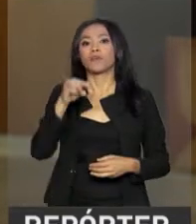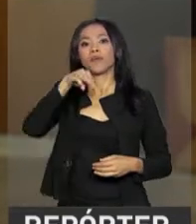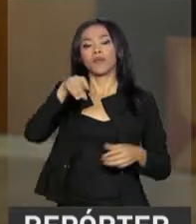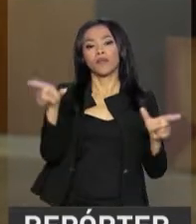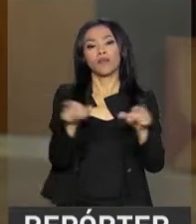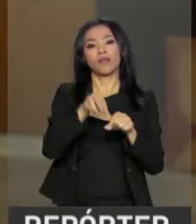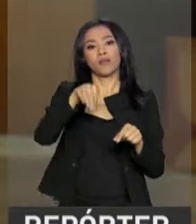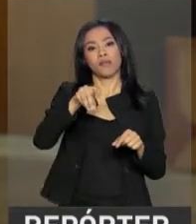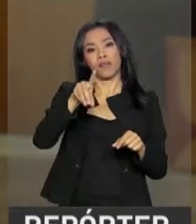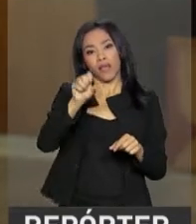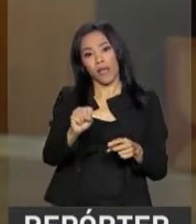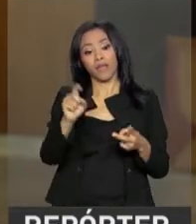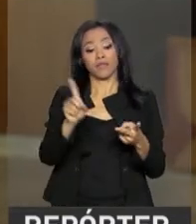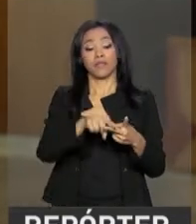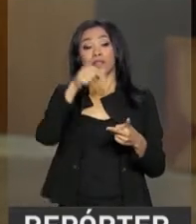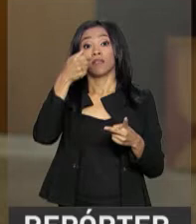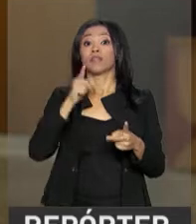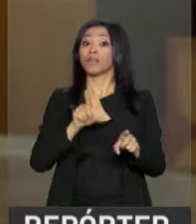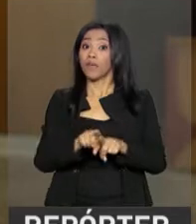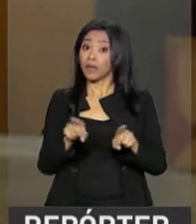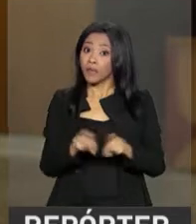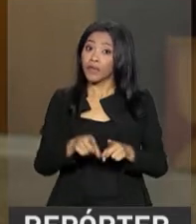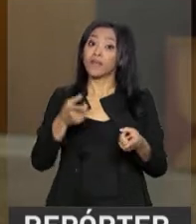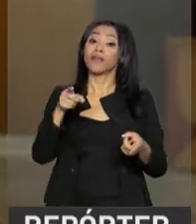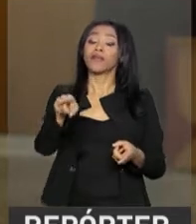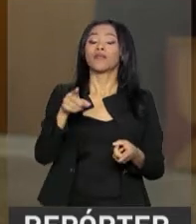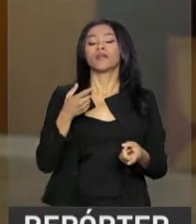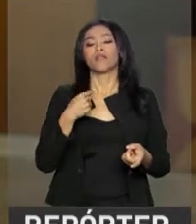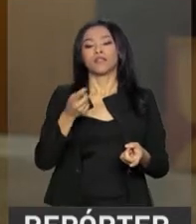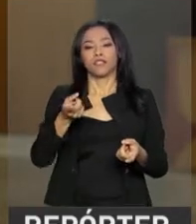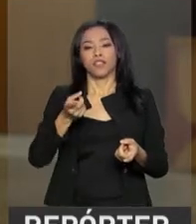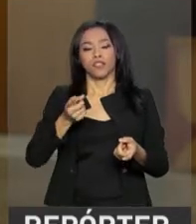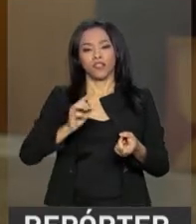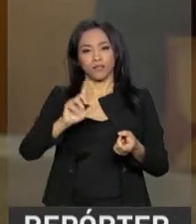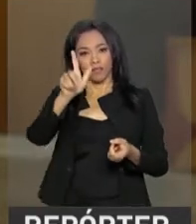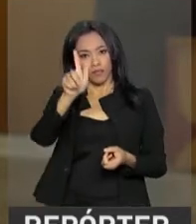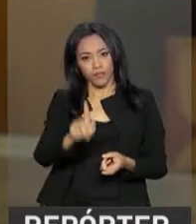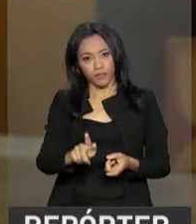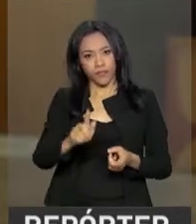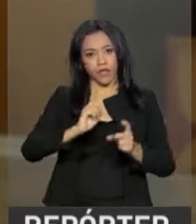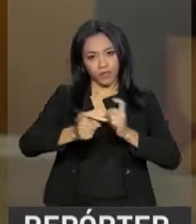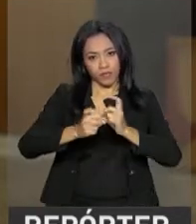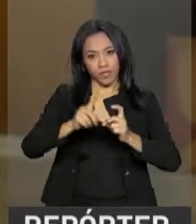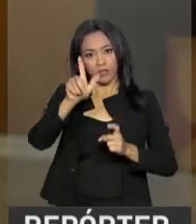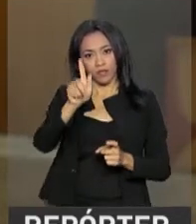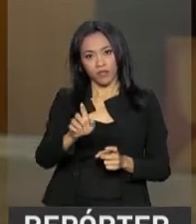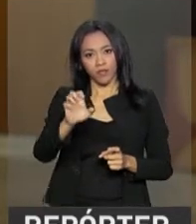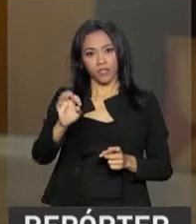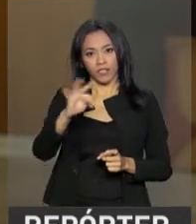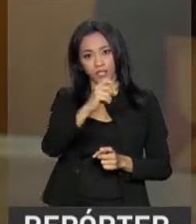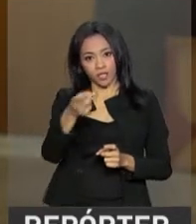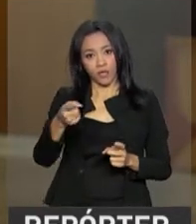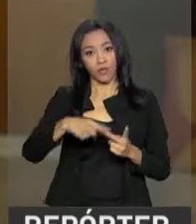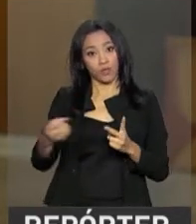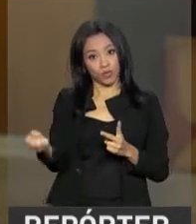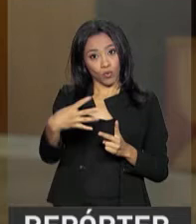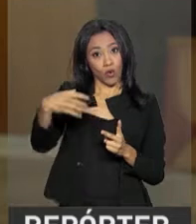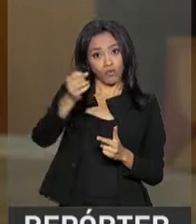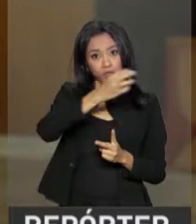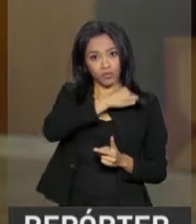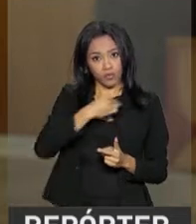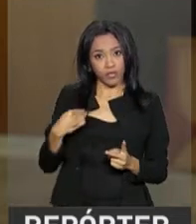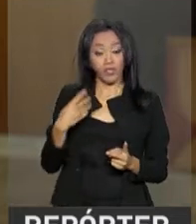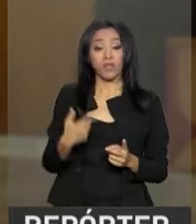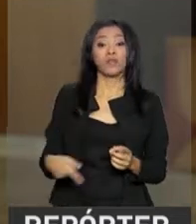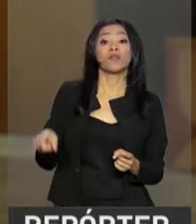do Planejamento, Desenvolvimento e Gestão, Esteves Colnago. E quem também toma posse hoje às 3 horas